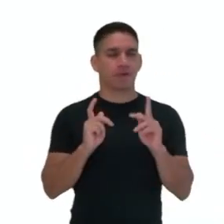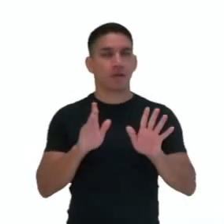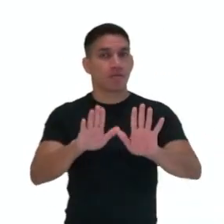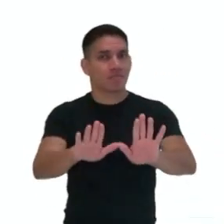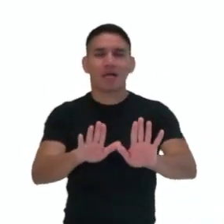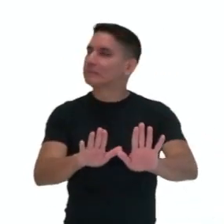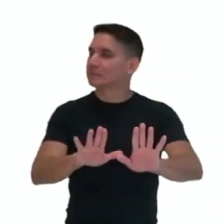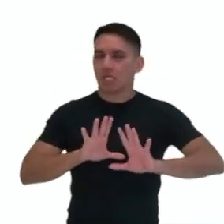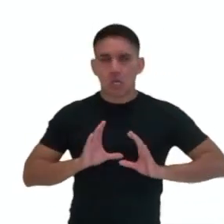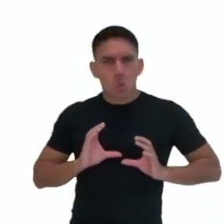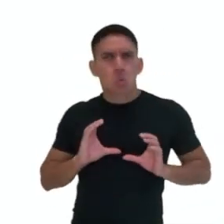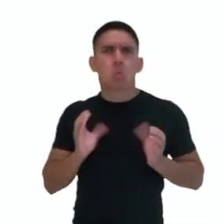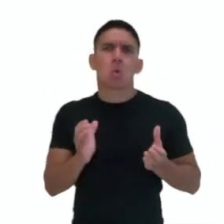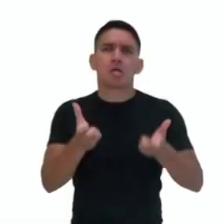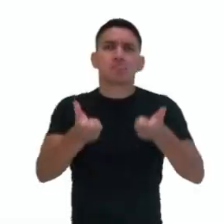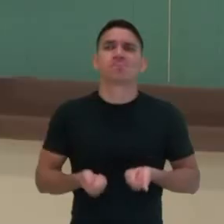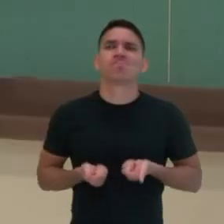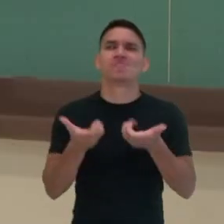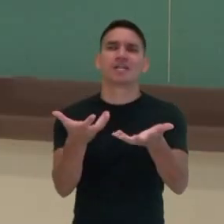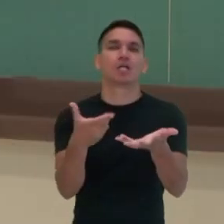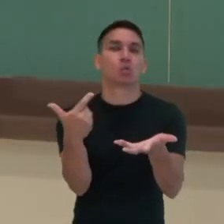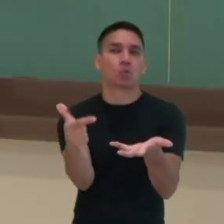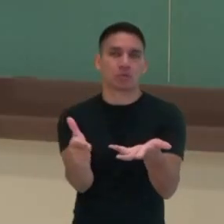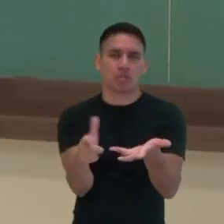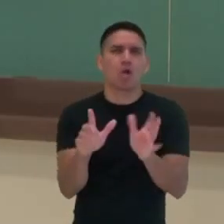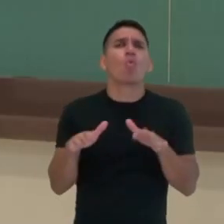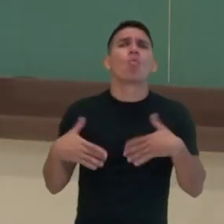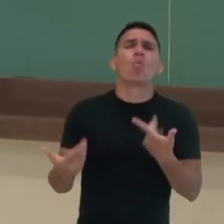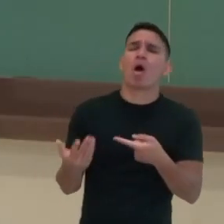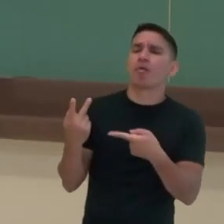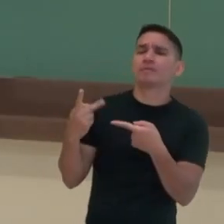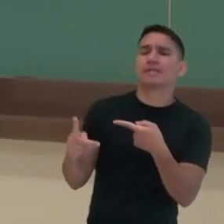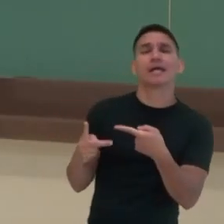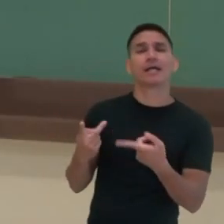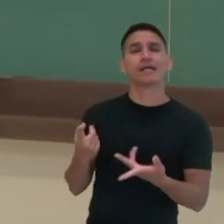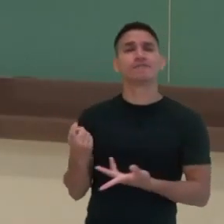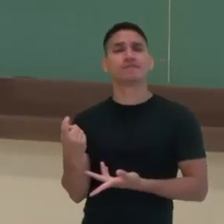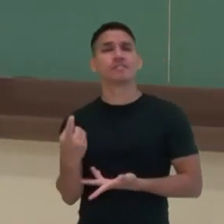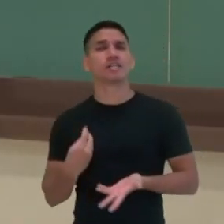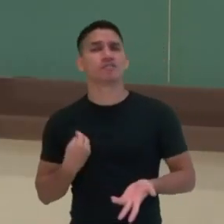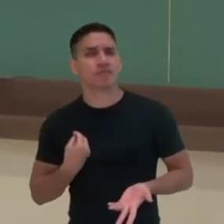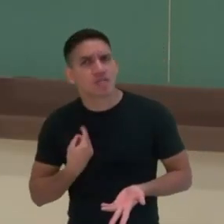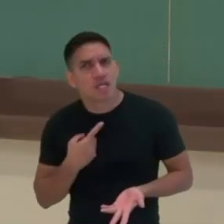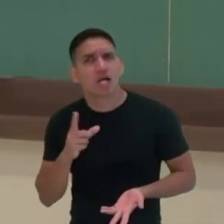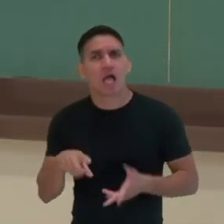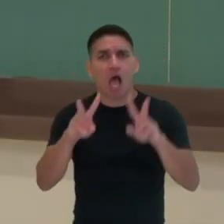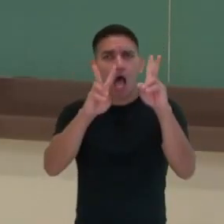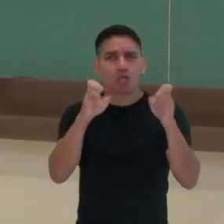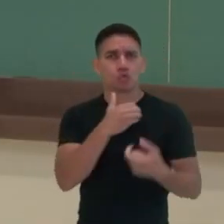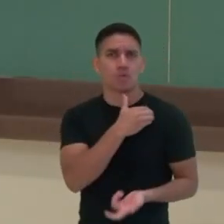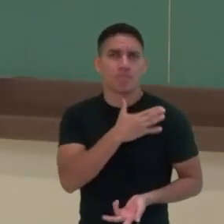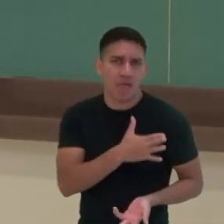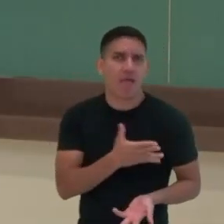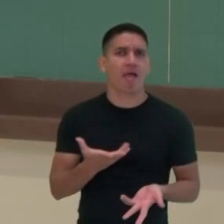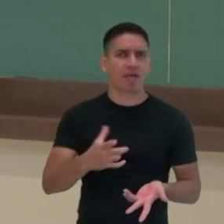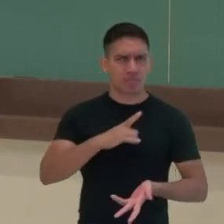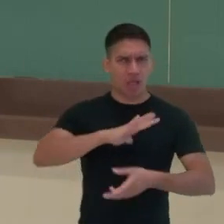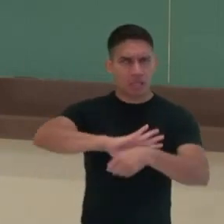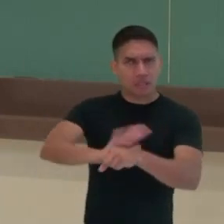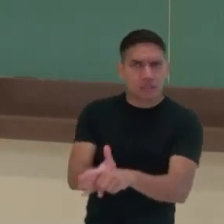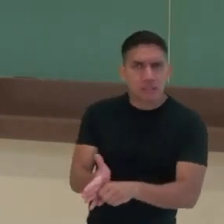tem coragem de falar. Então, que singularidade ele está enfrentando? Será algo de preconceito, de